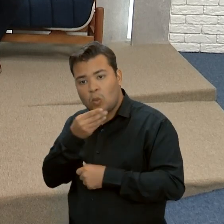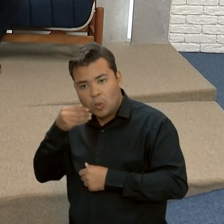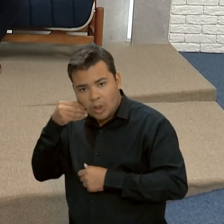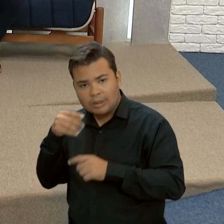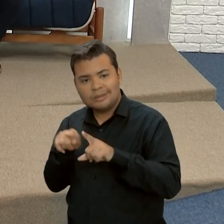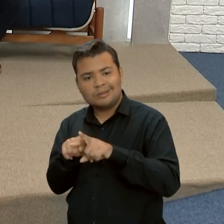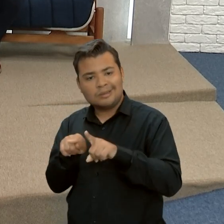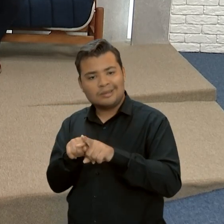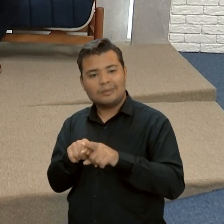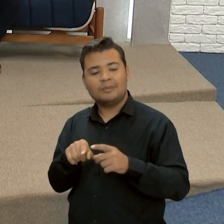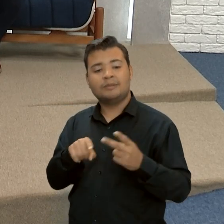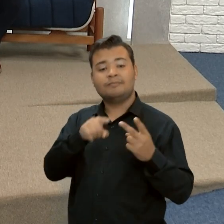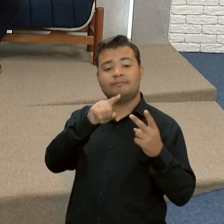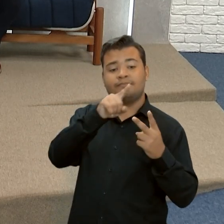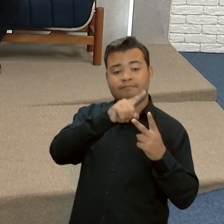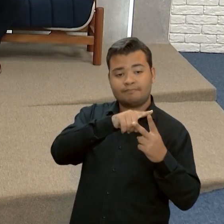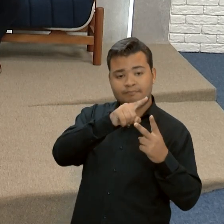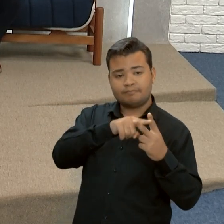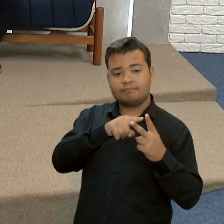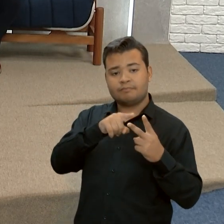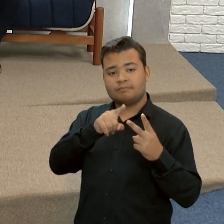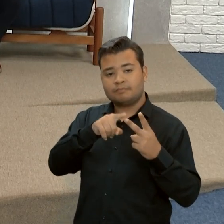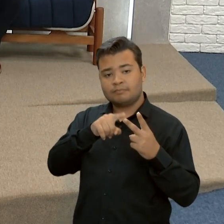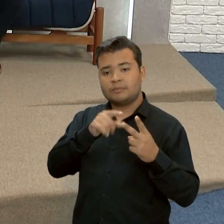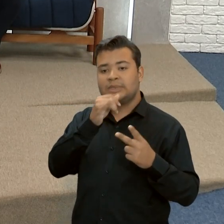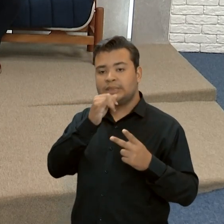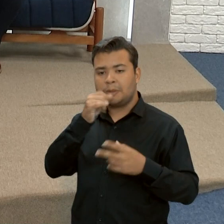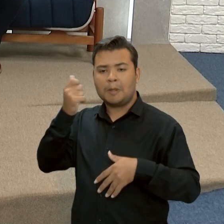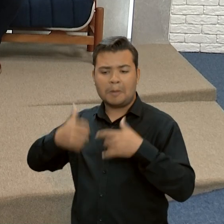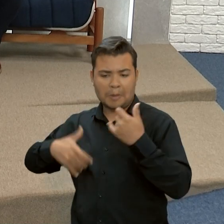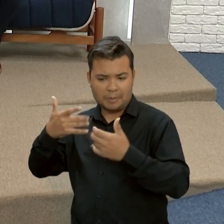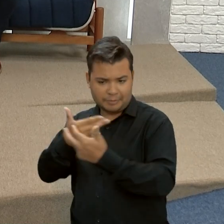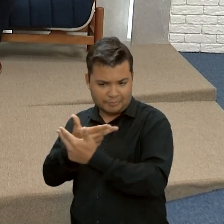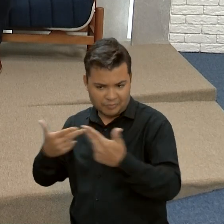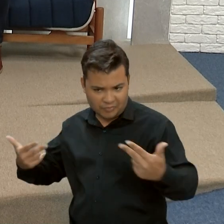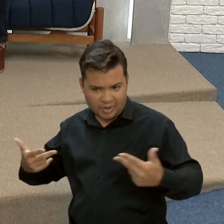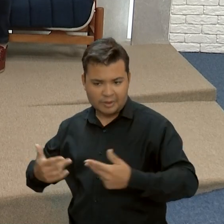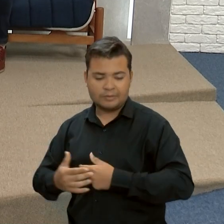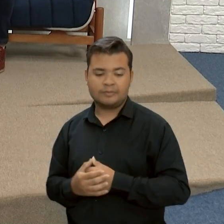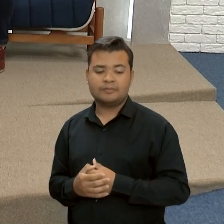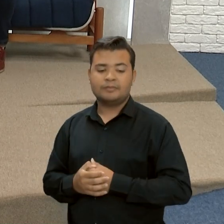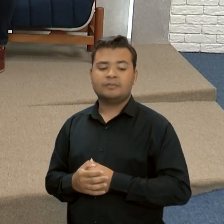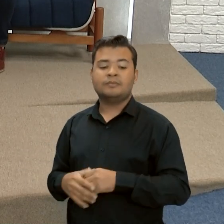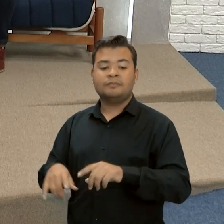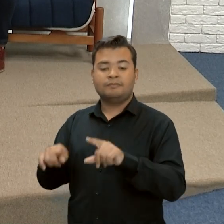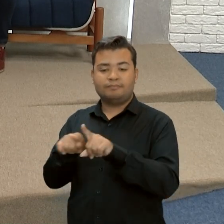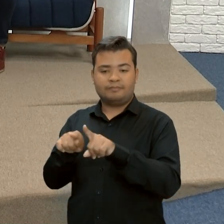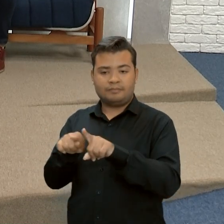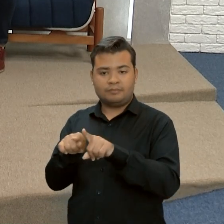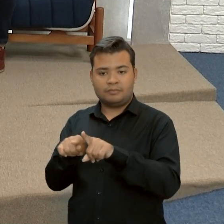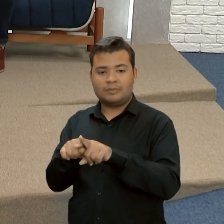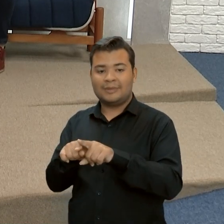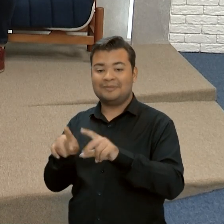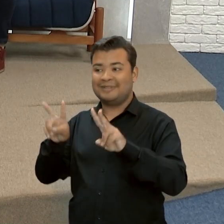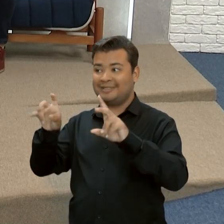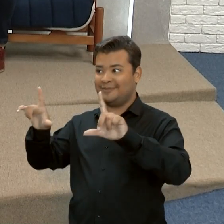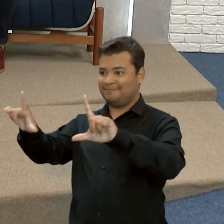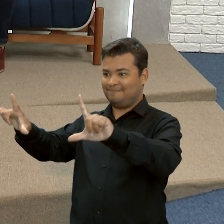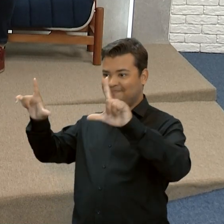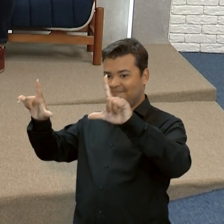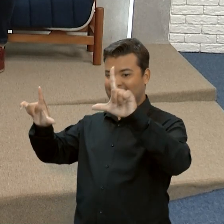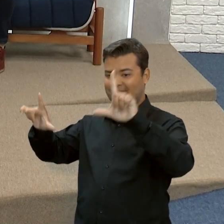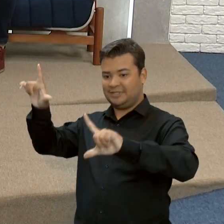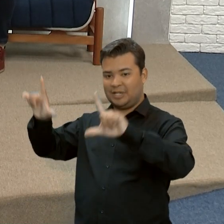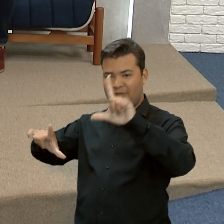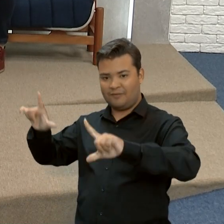exemplos também que você veio dando. E falando sobre essa questão de tela, inclusive tem